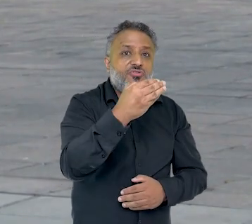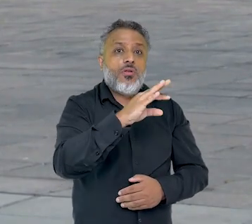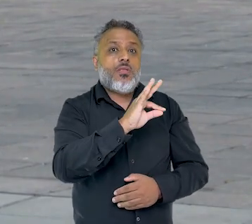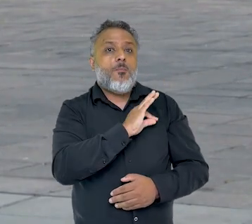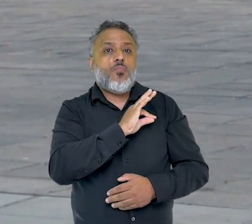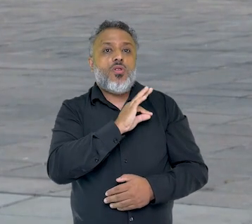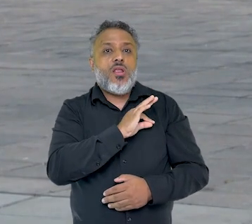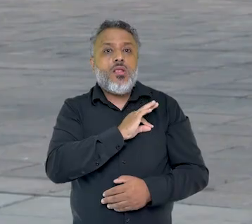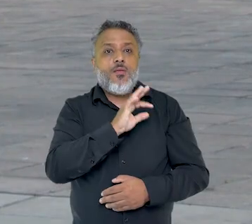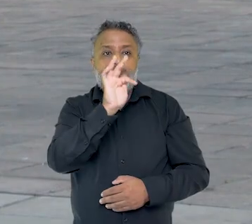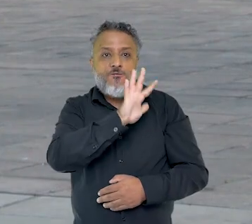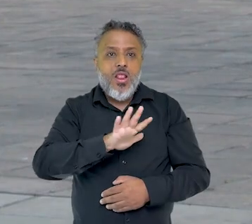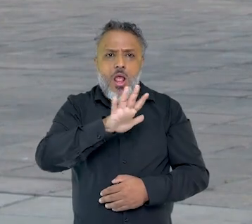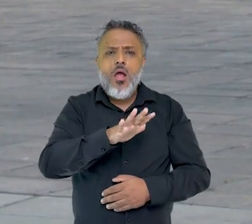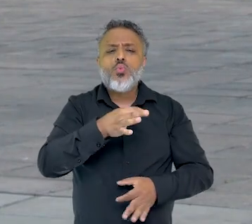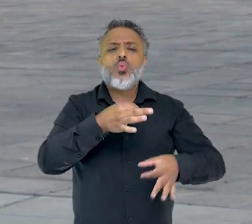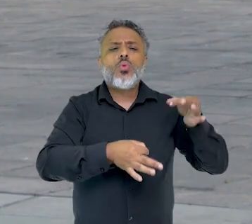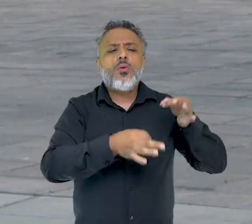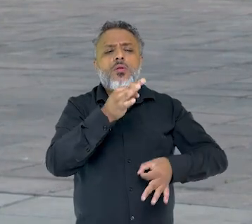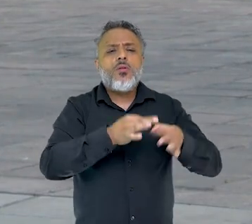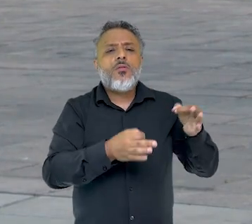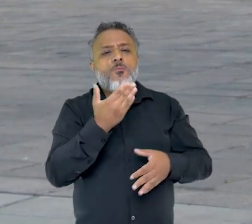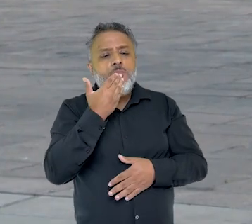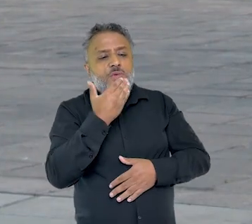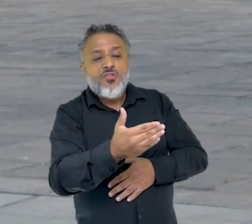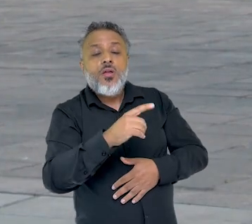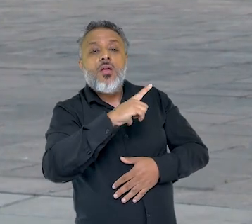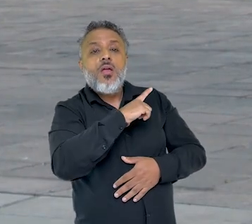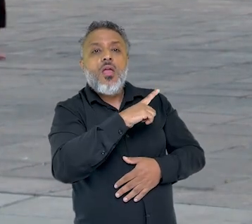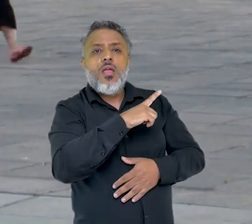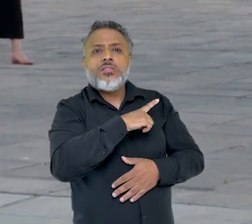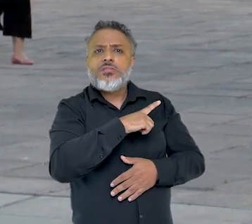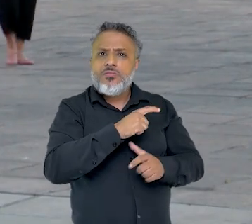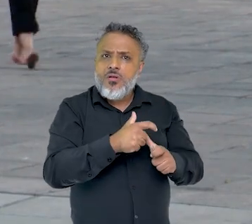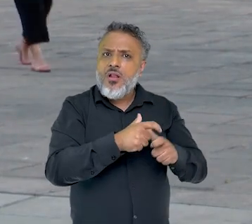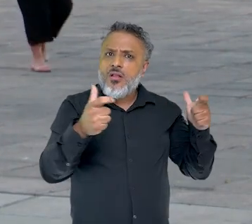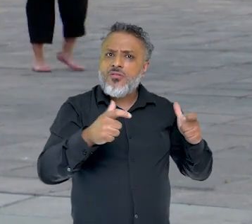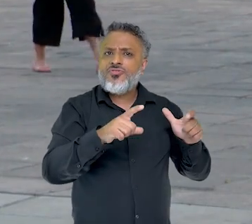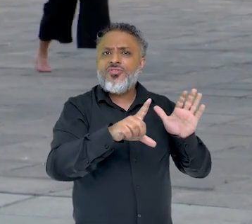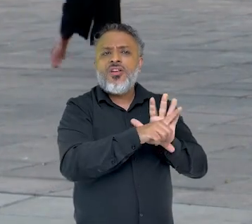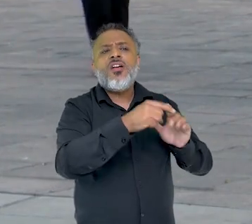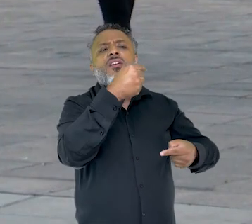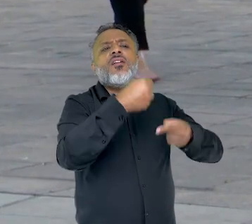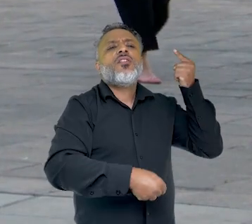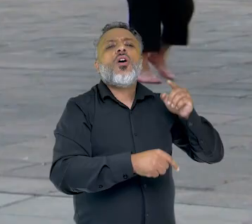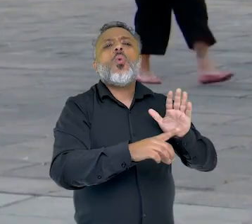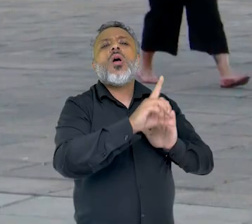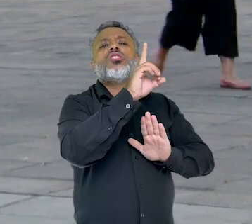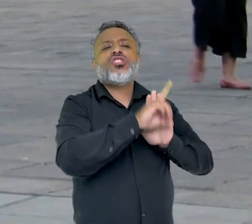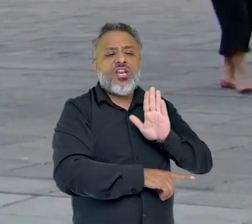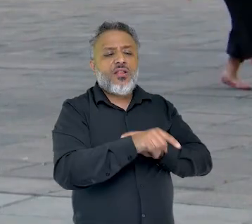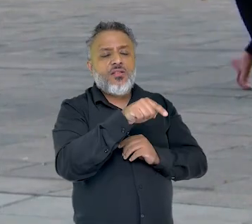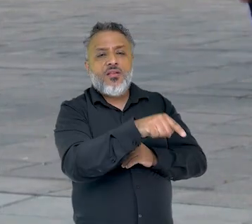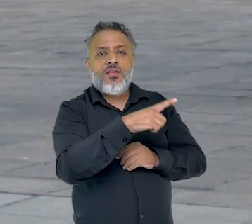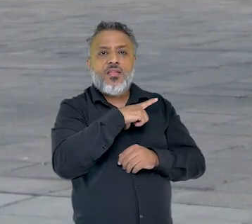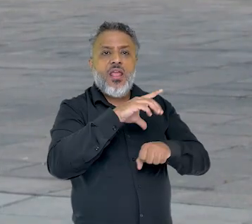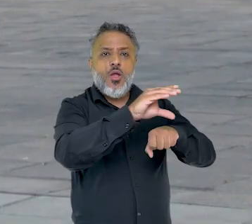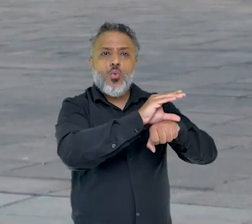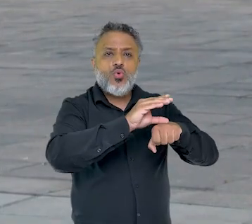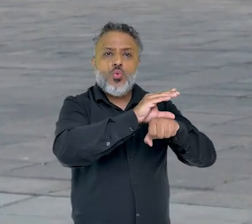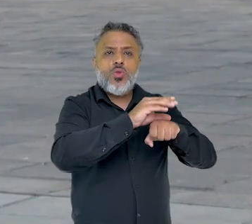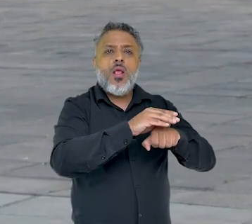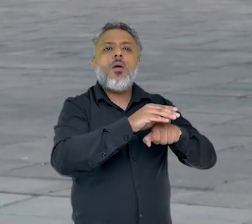Federal. O tribunal entendeu que a notificação era um ato com potencial de lesão a direitos, tendo em vista que a Constituição